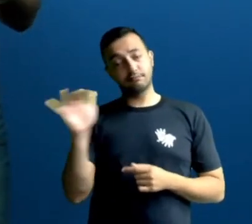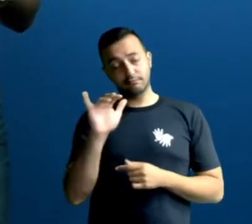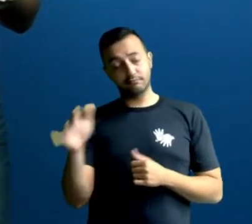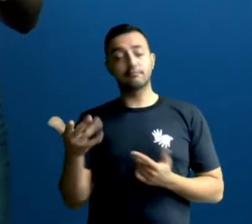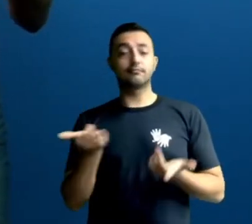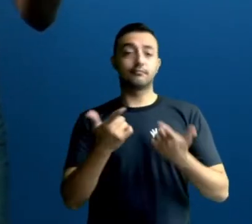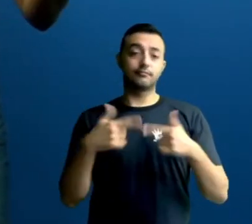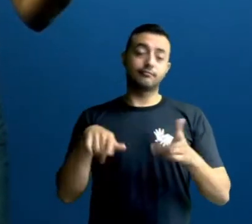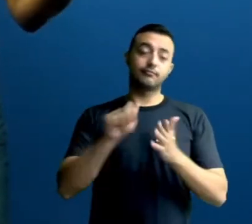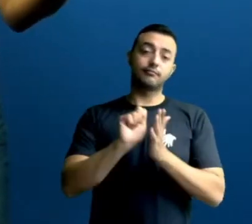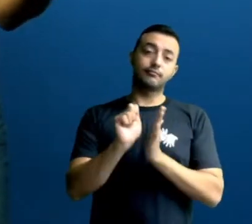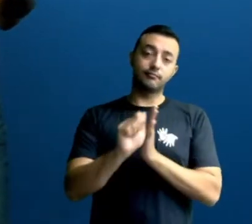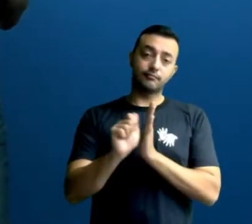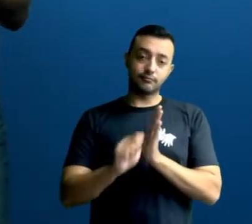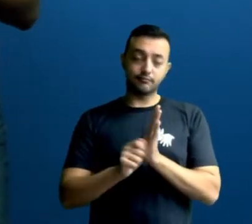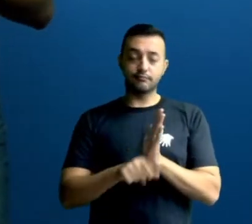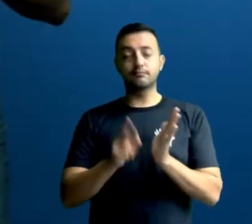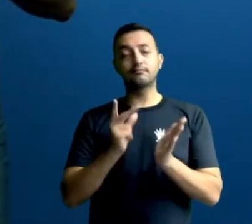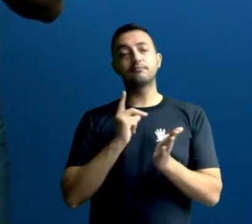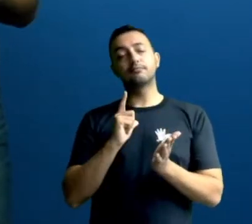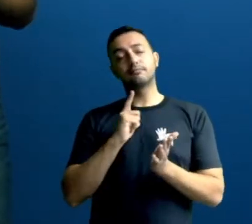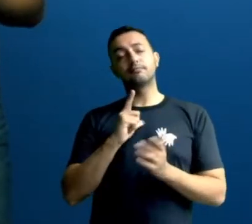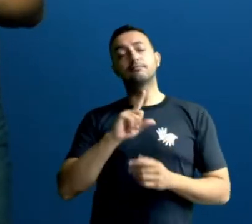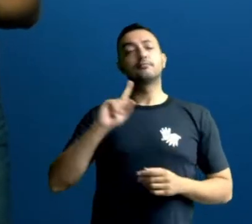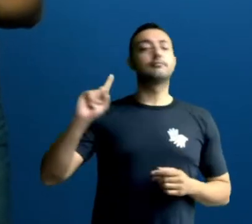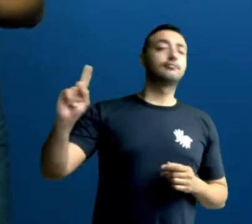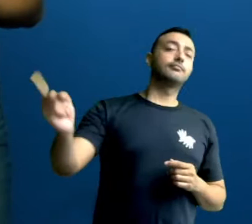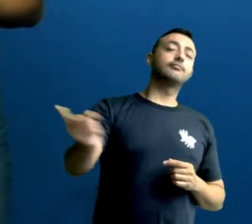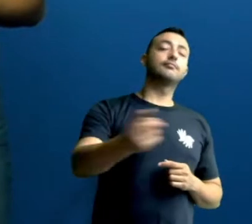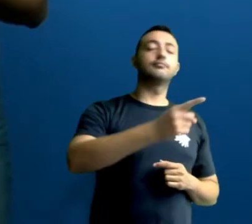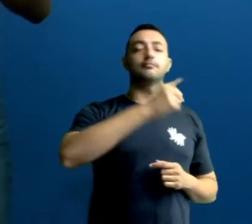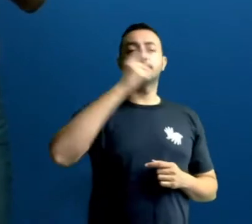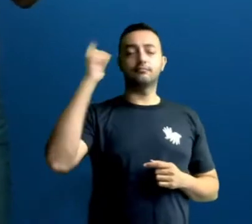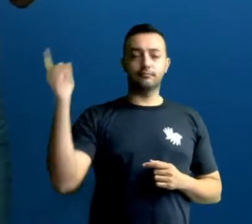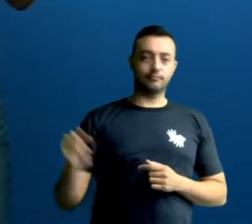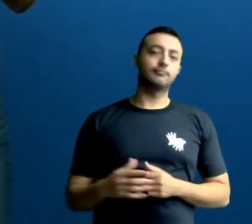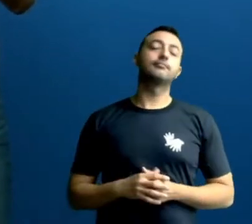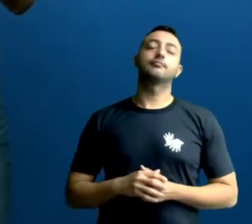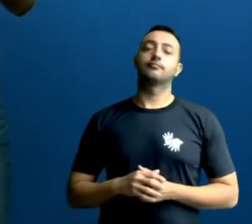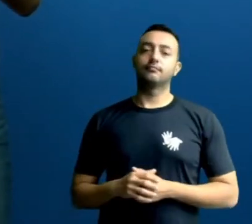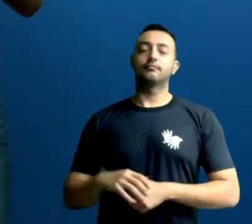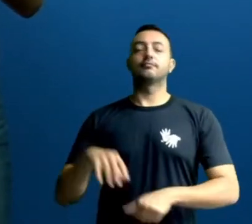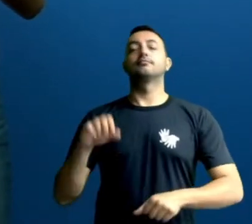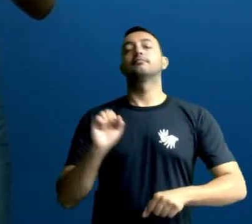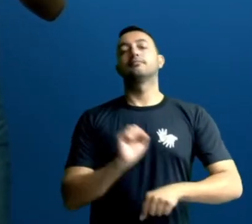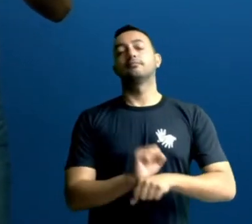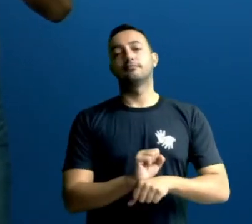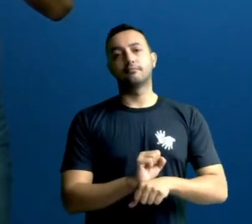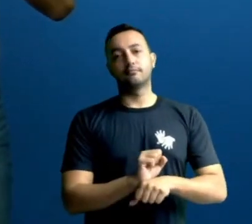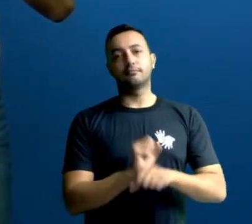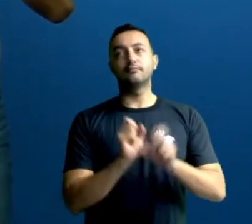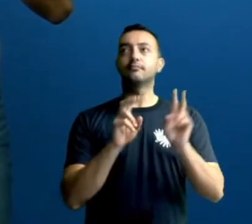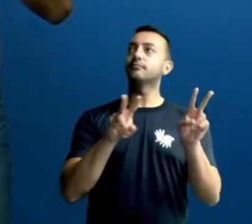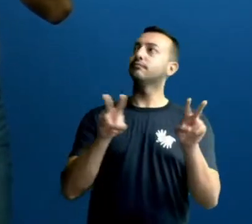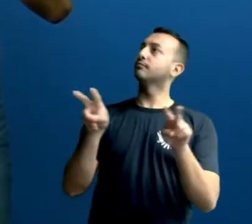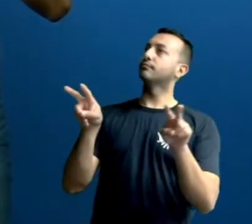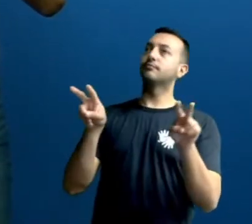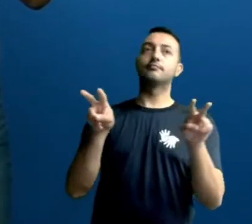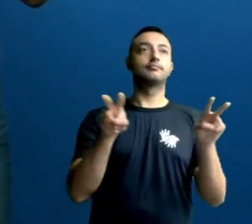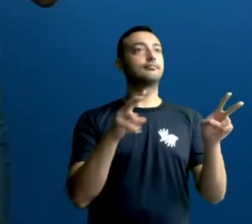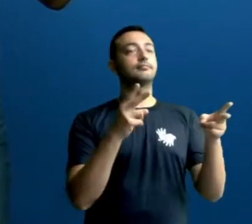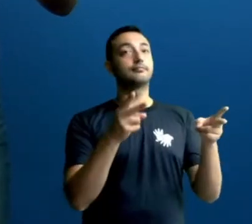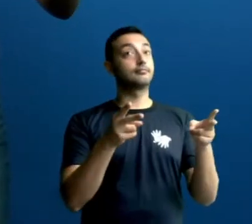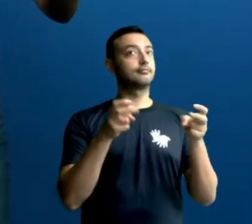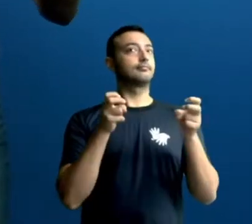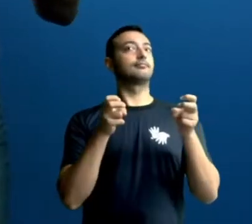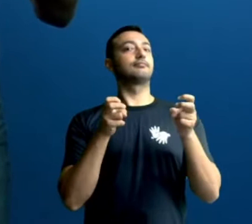a escrita, está em torno de nós. Então é só a gente parar, porque a gente nem percebe,